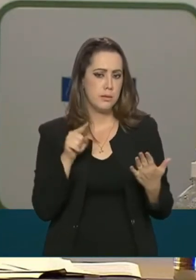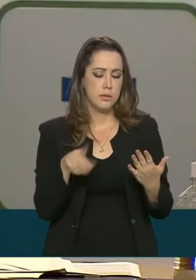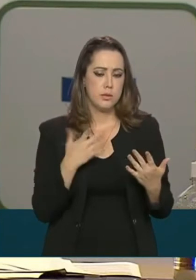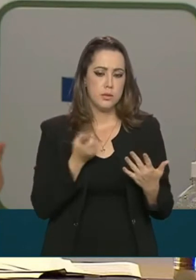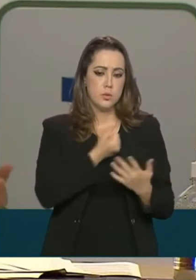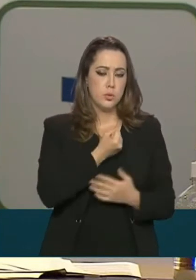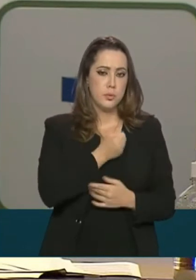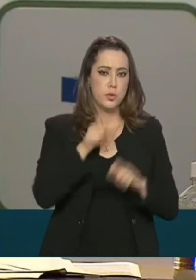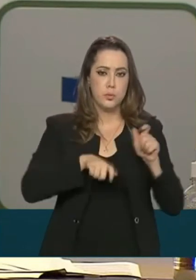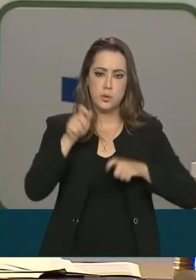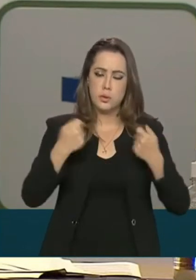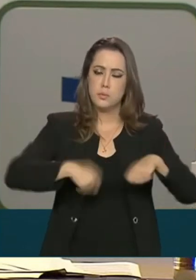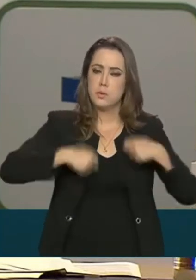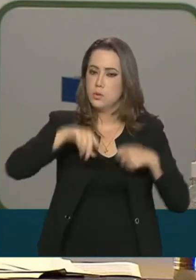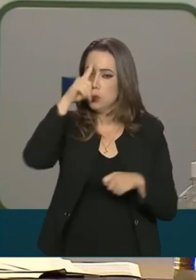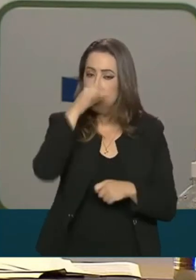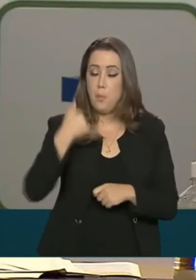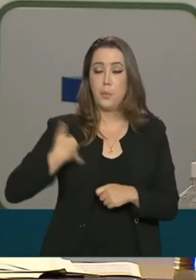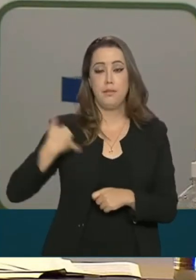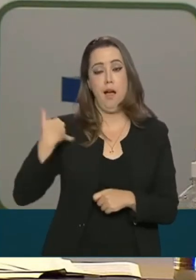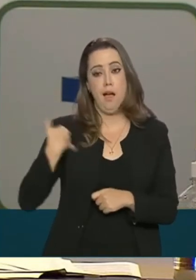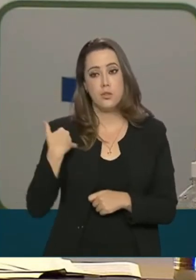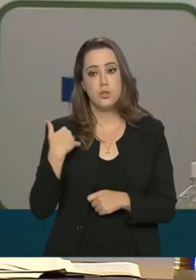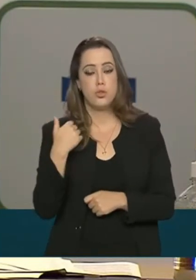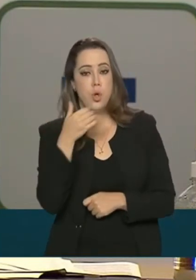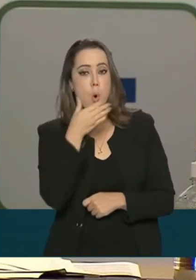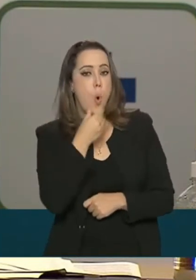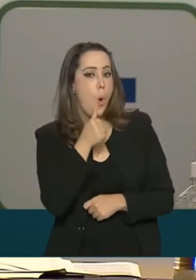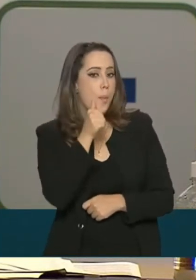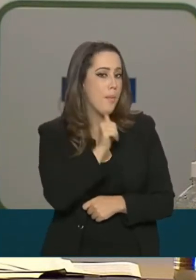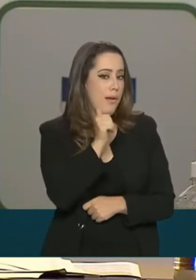das hospitalizações por faixa etária, sexo, raça e cor,